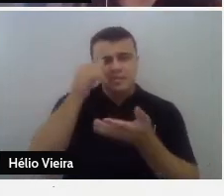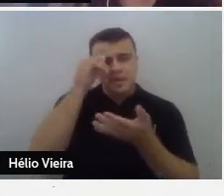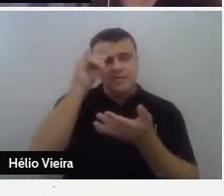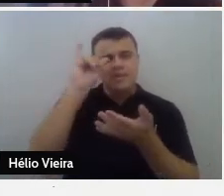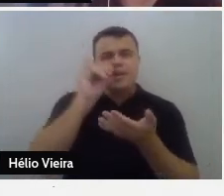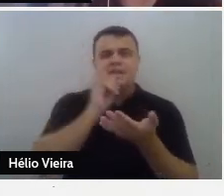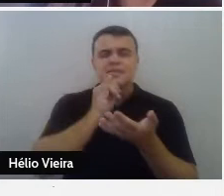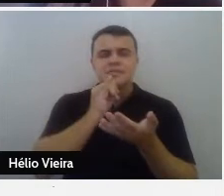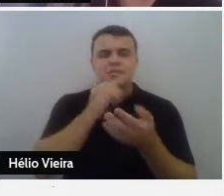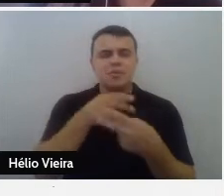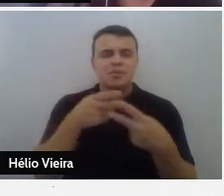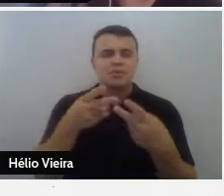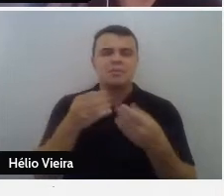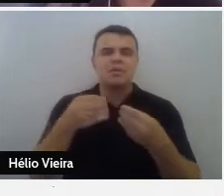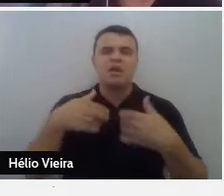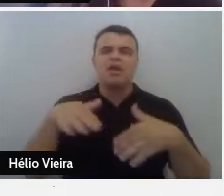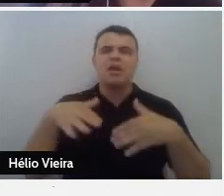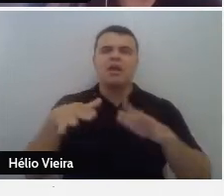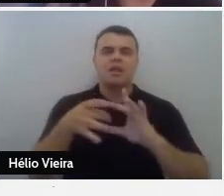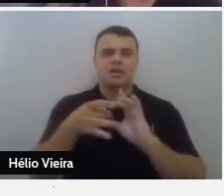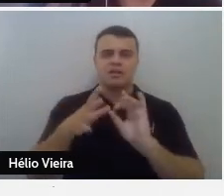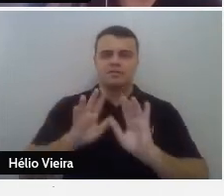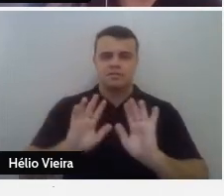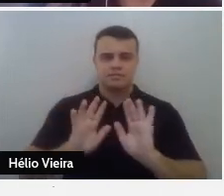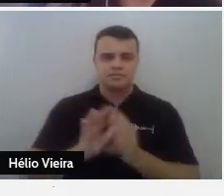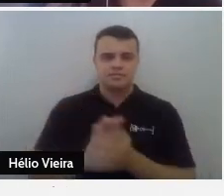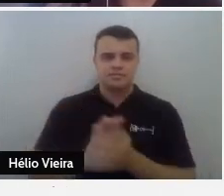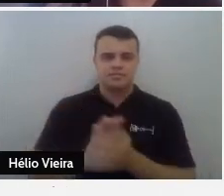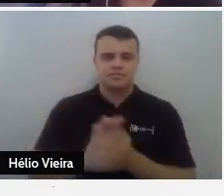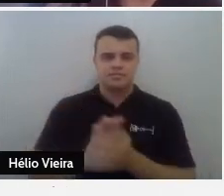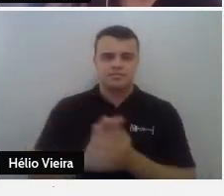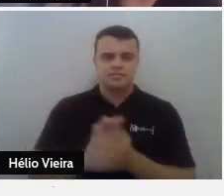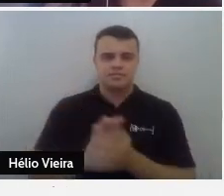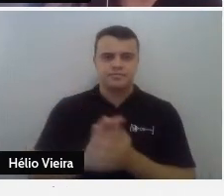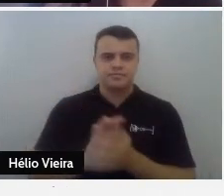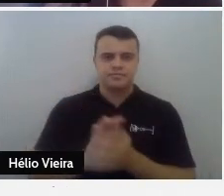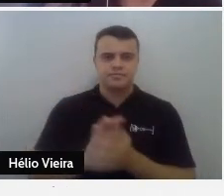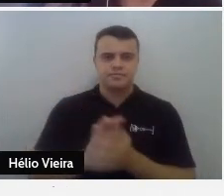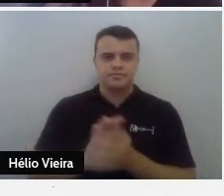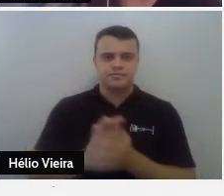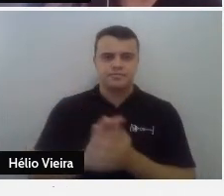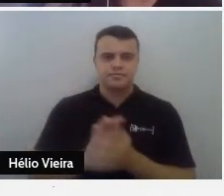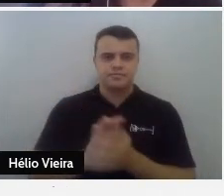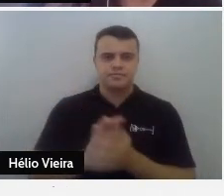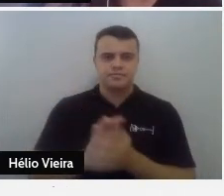também uma coisa muito solta, muito livre, certo?